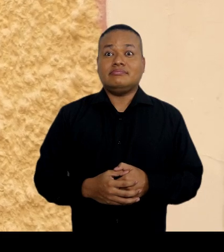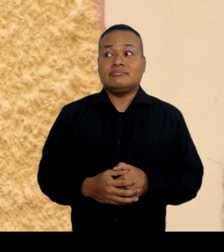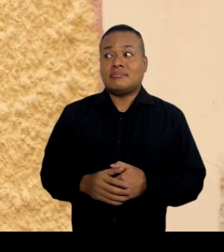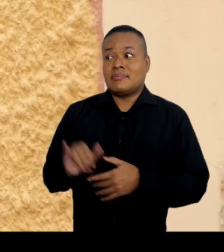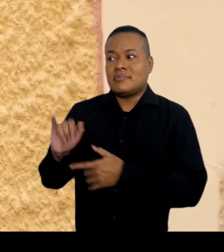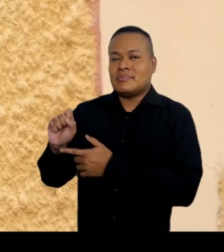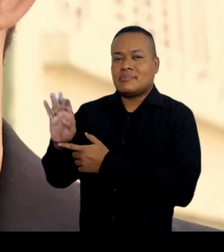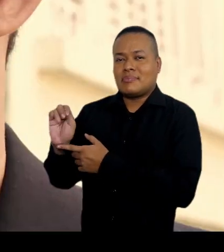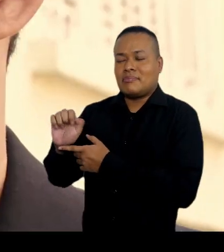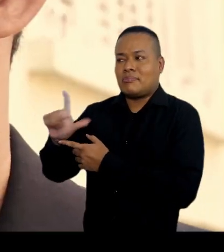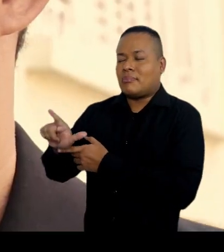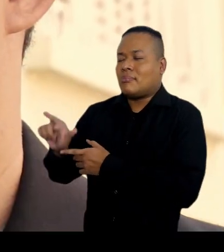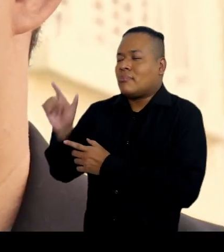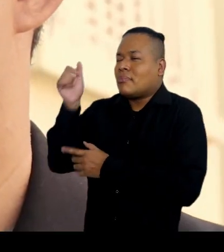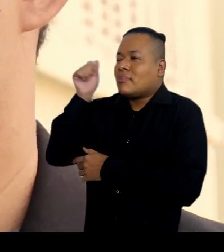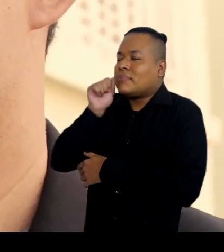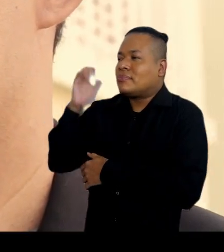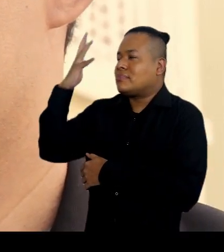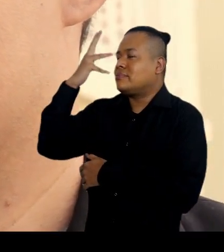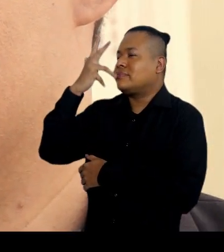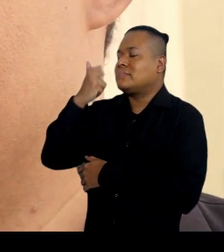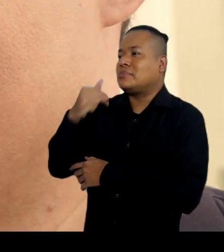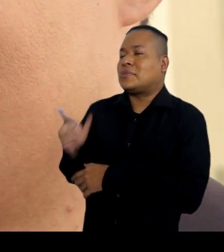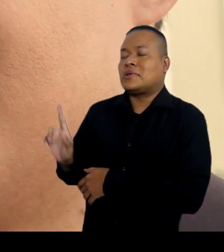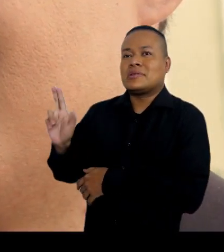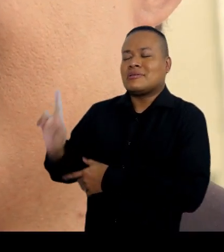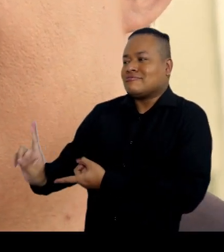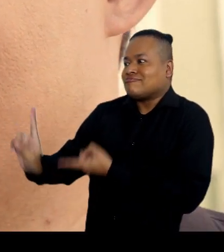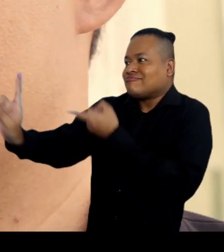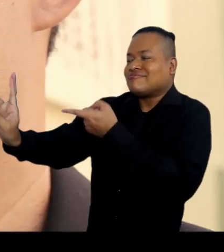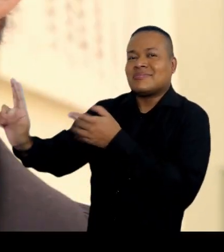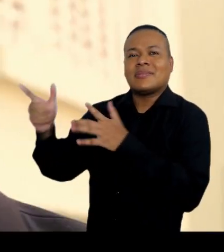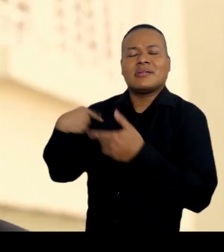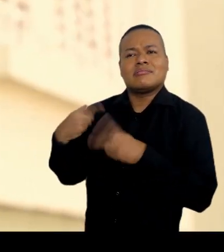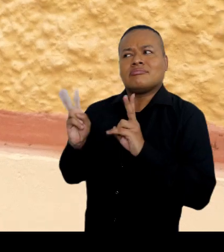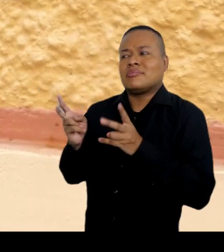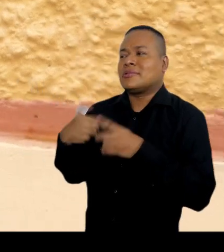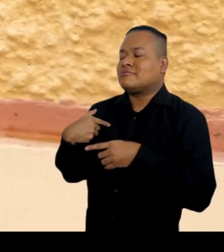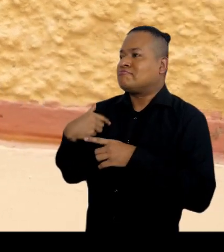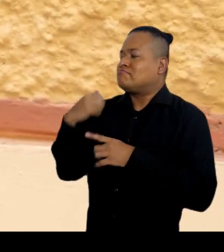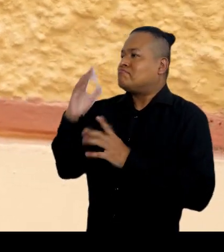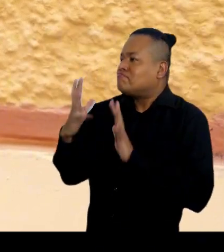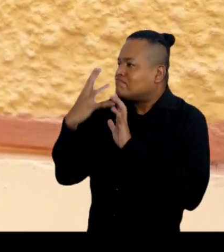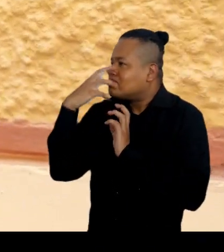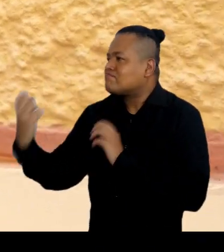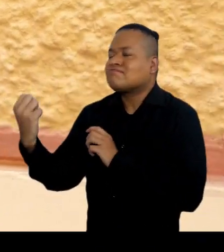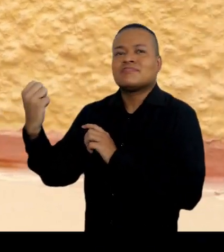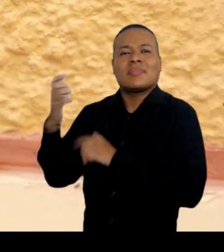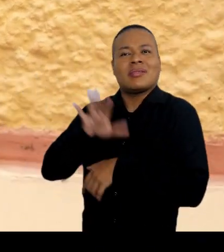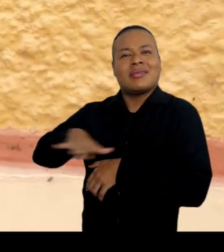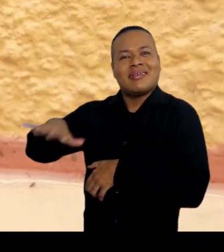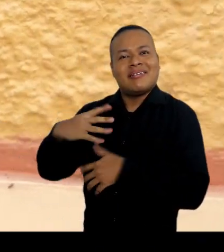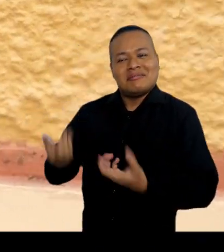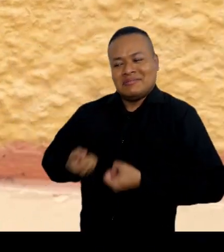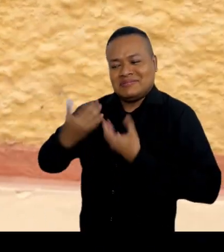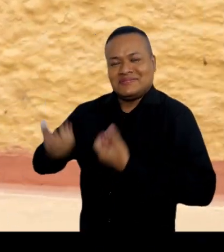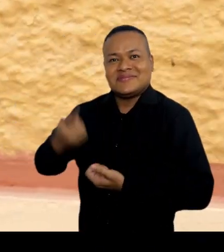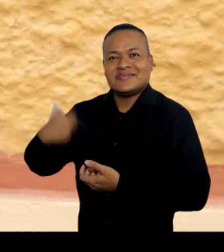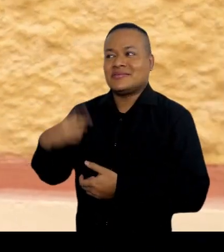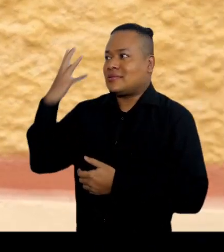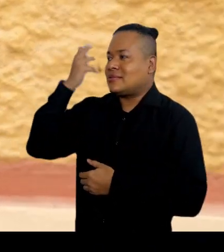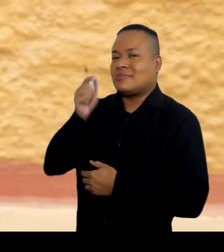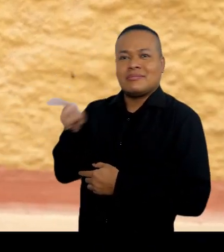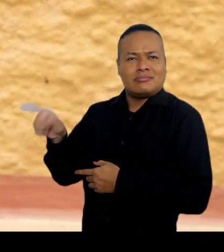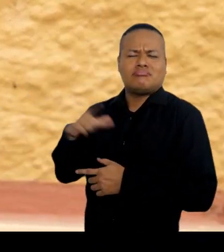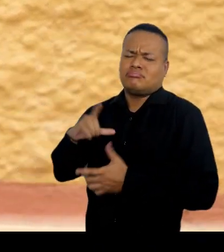Isabel era a musa, né? Ela elevou esse lado artístico dele, esse lado poético, né? Com a beleza,